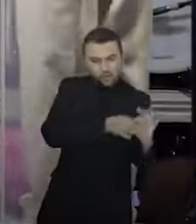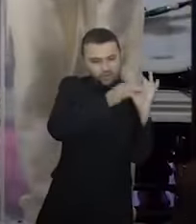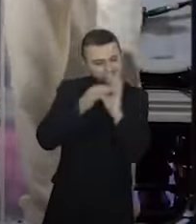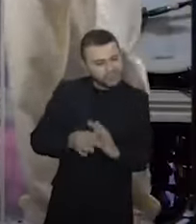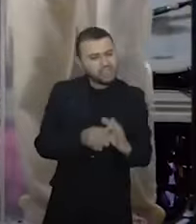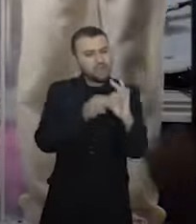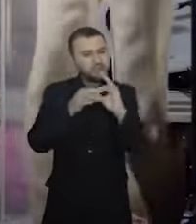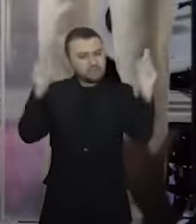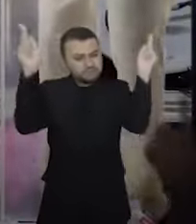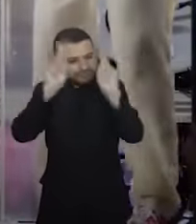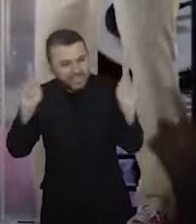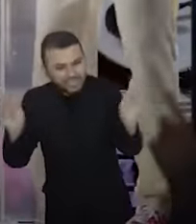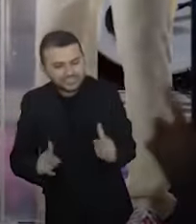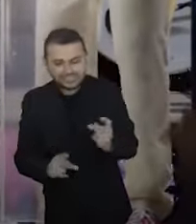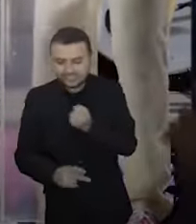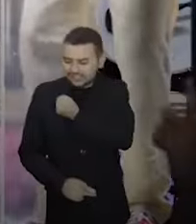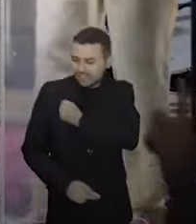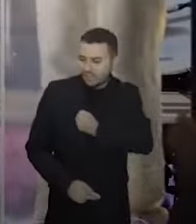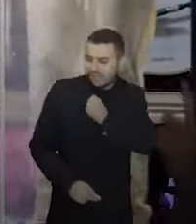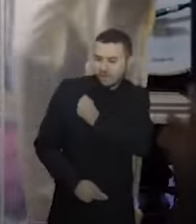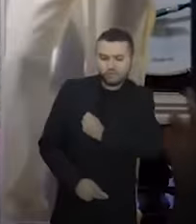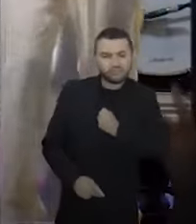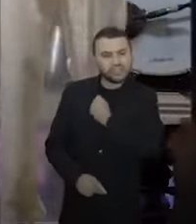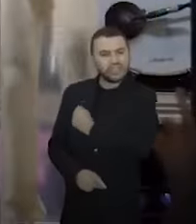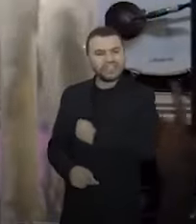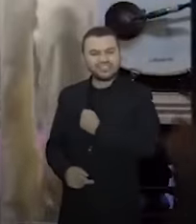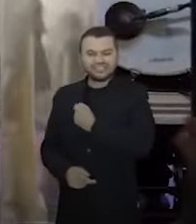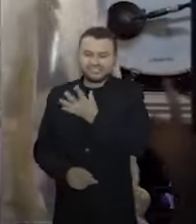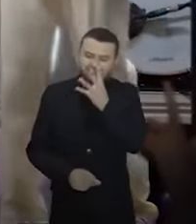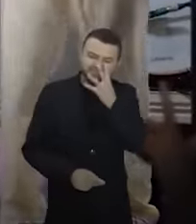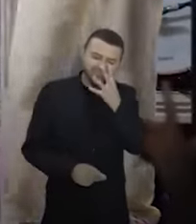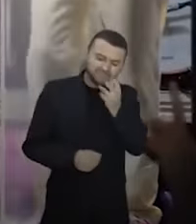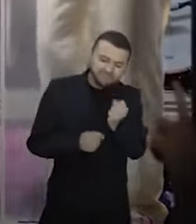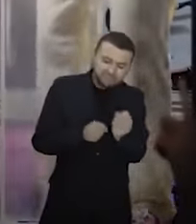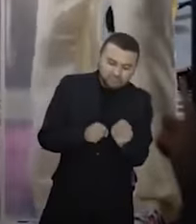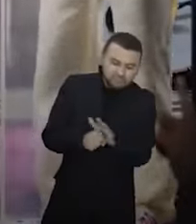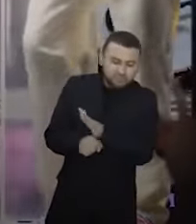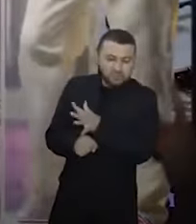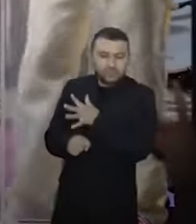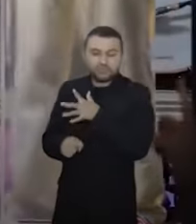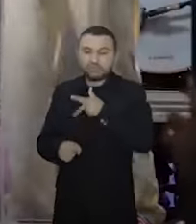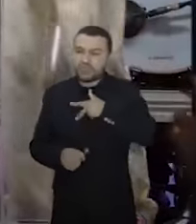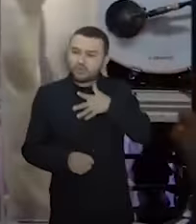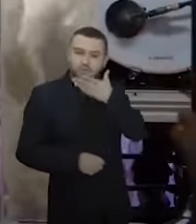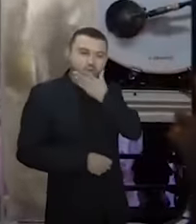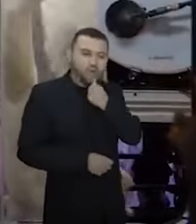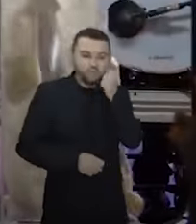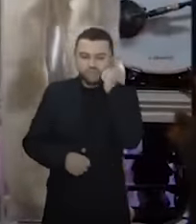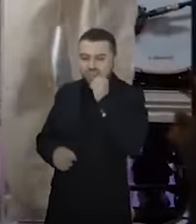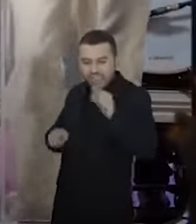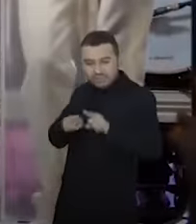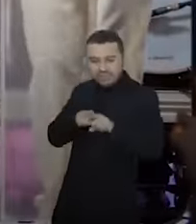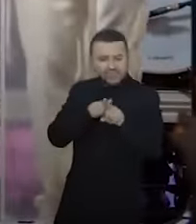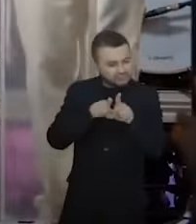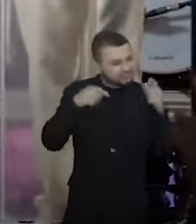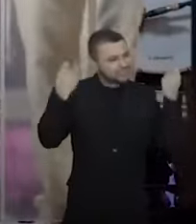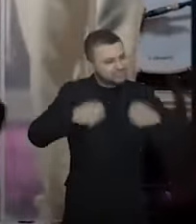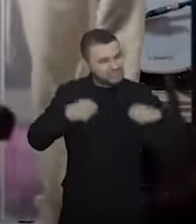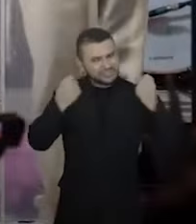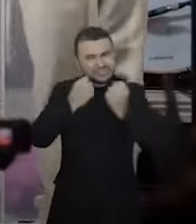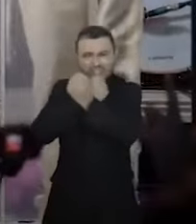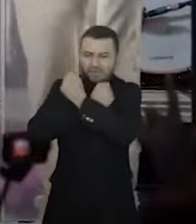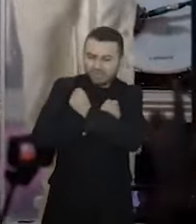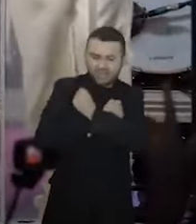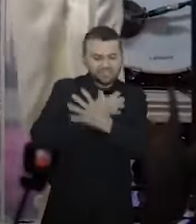porque saudade acumula. Minha irmã e meu irmão, se abracem de coração, que